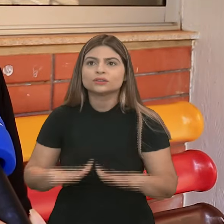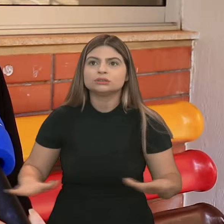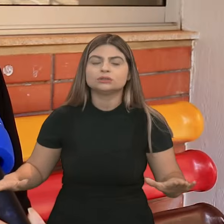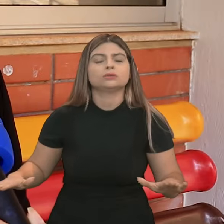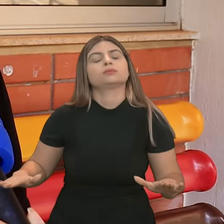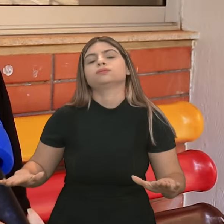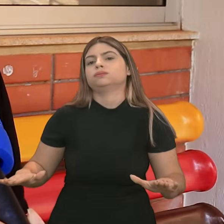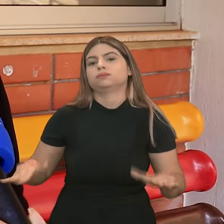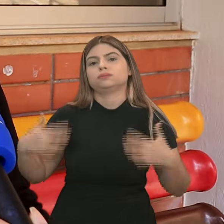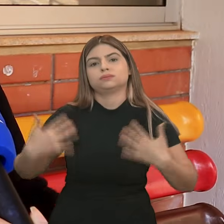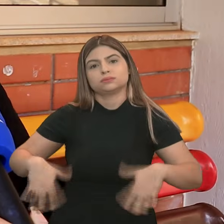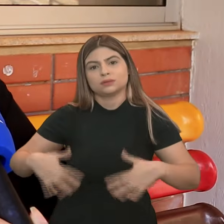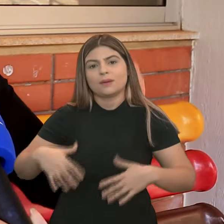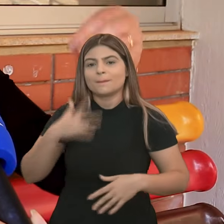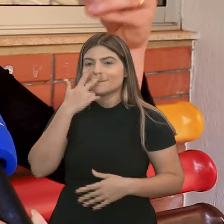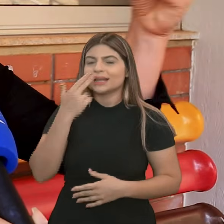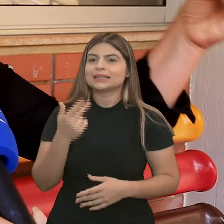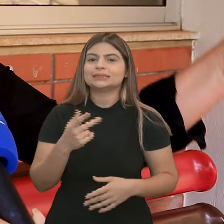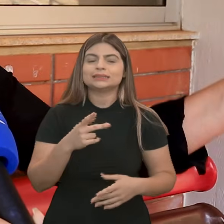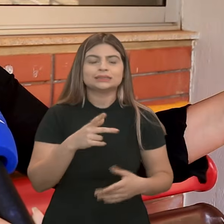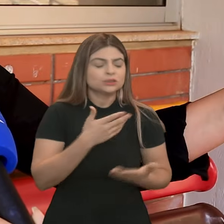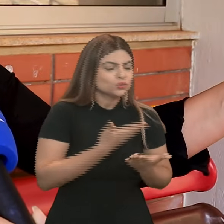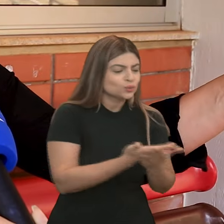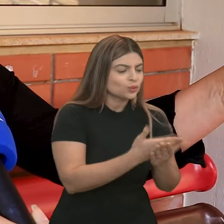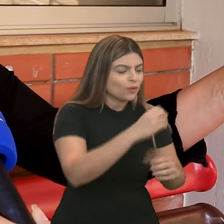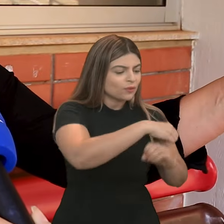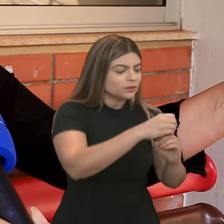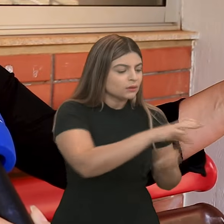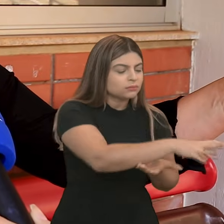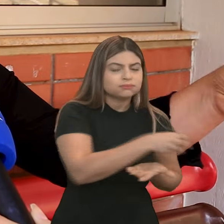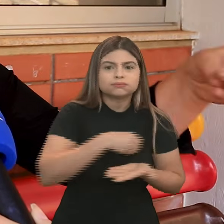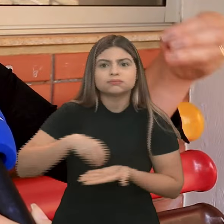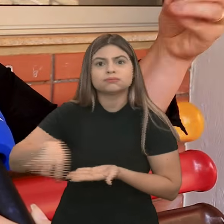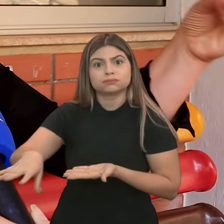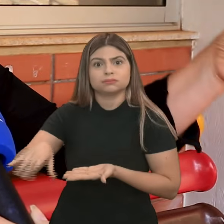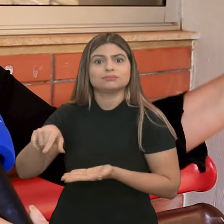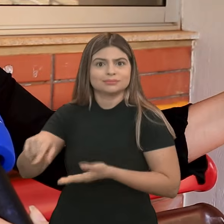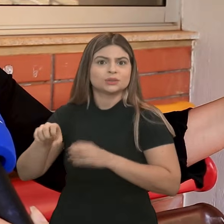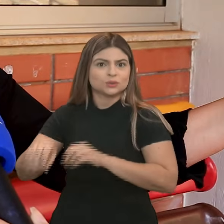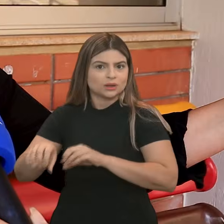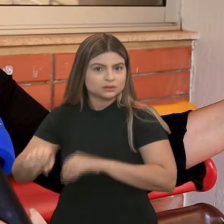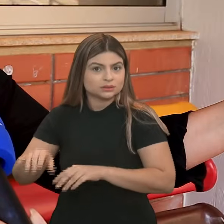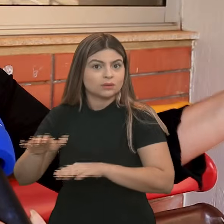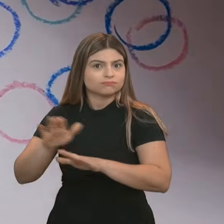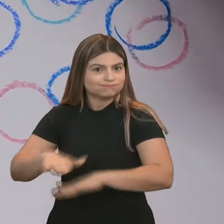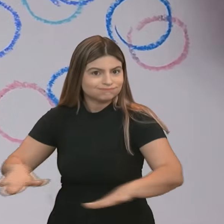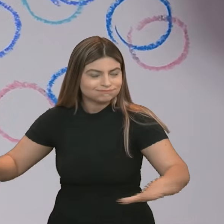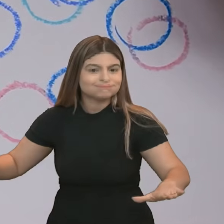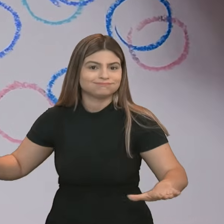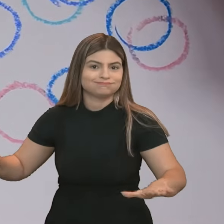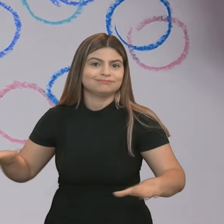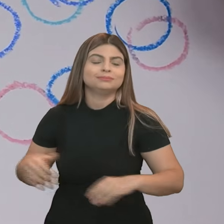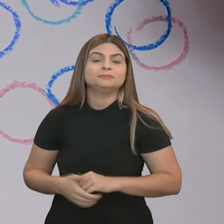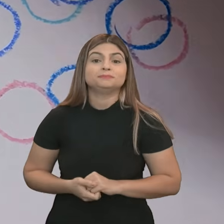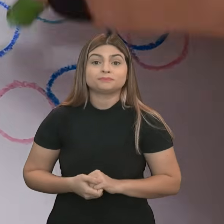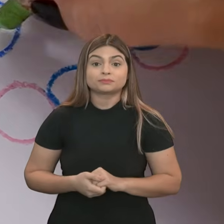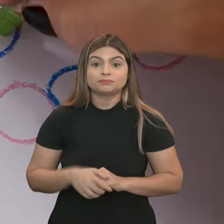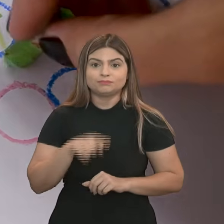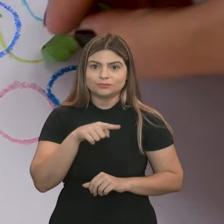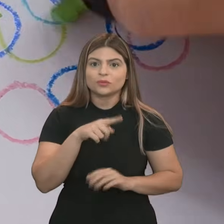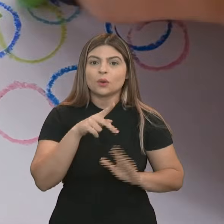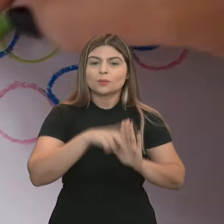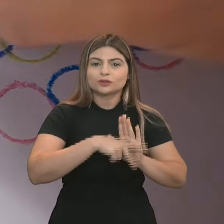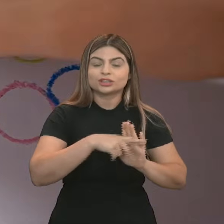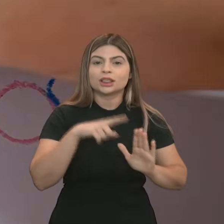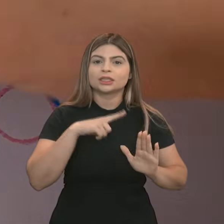educação, ele reverbera nas ações infantis das crianças que estão na educação infantil. O evento conta com